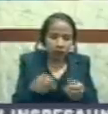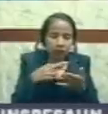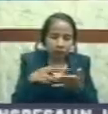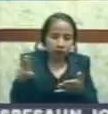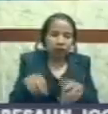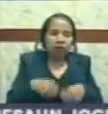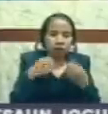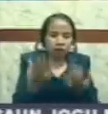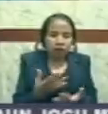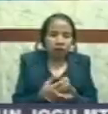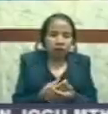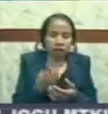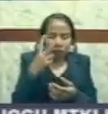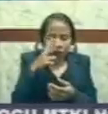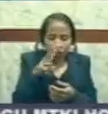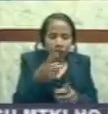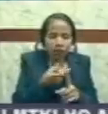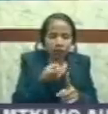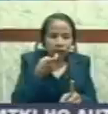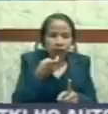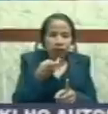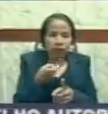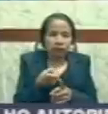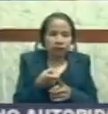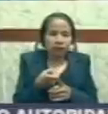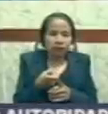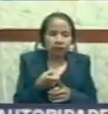Oinsa, hare husi